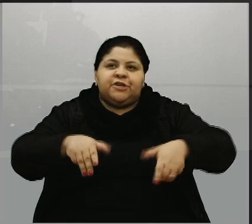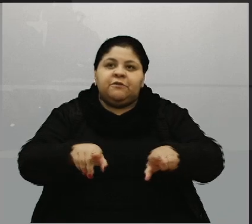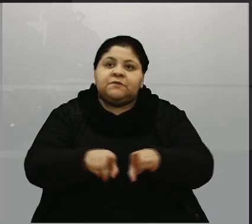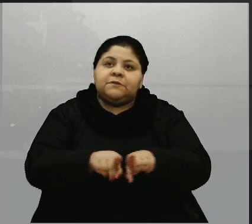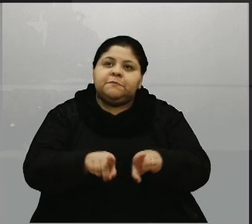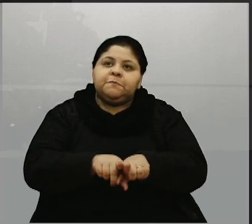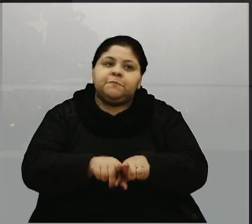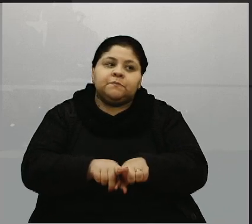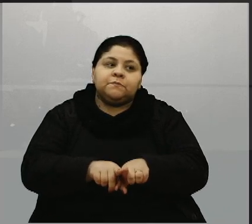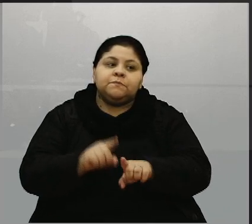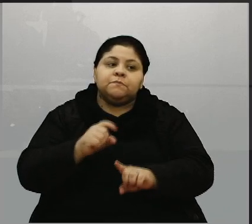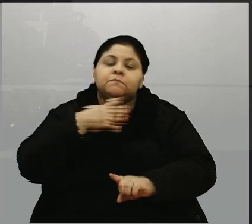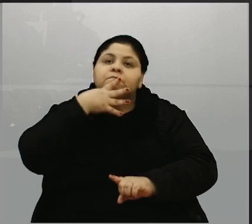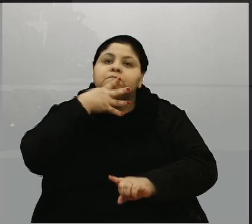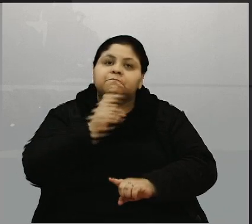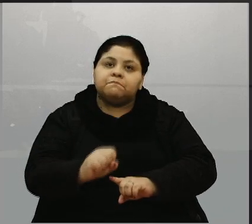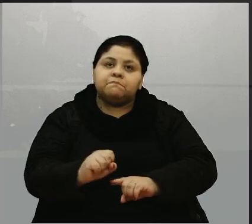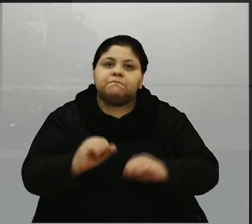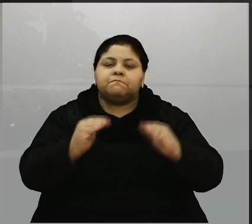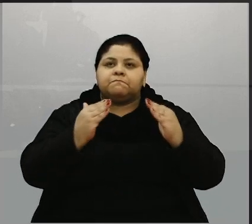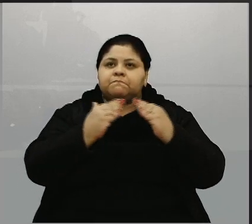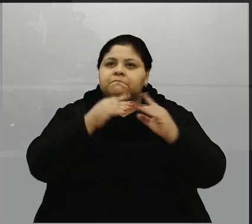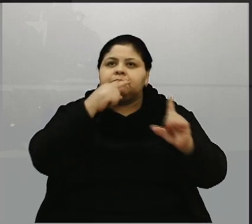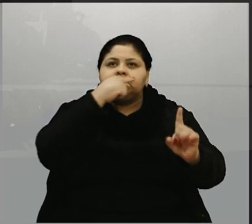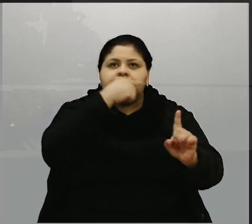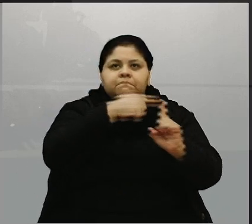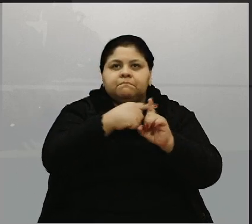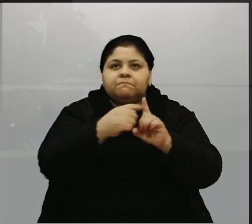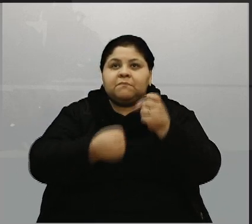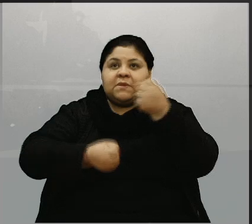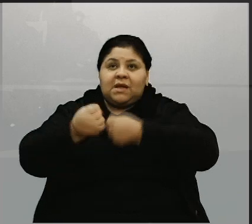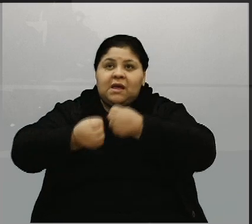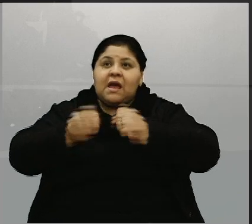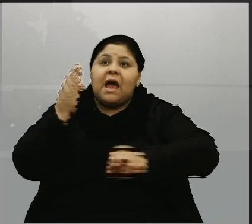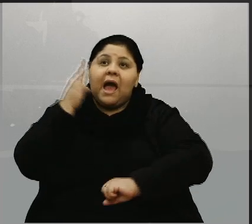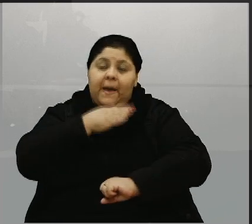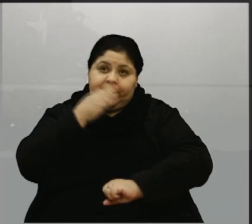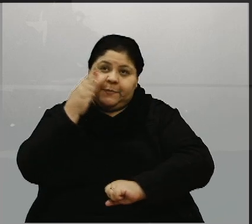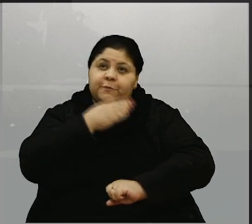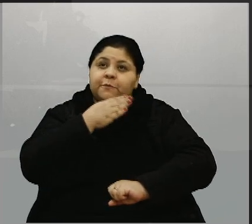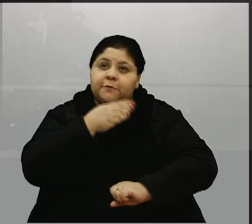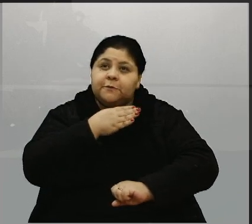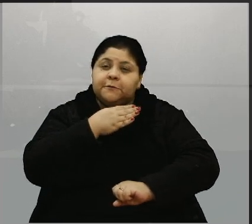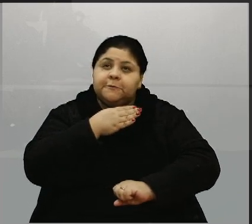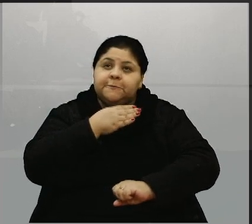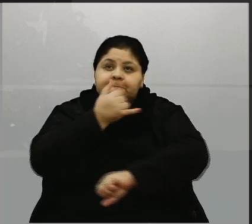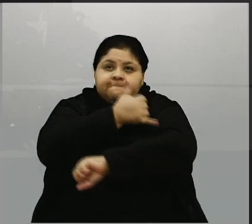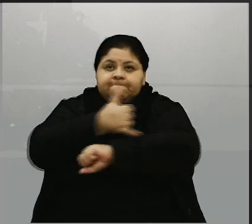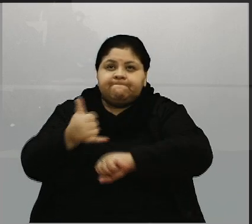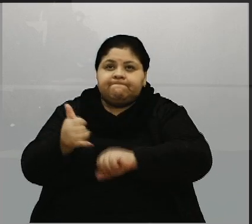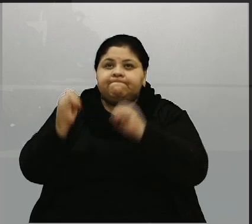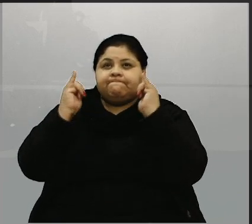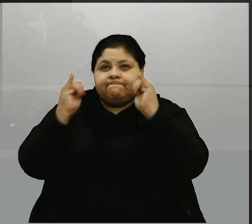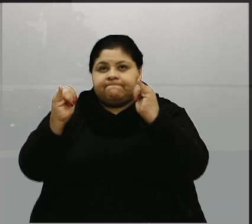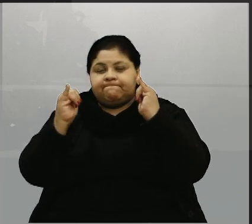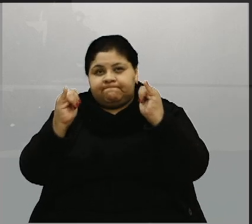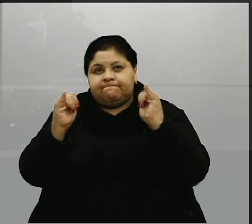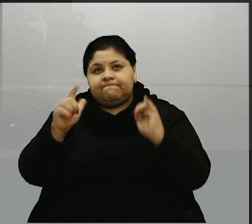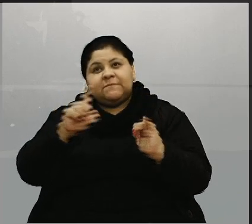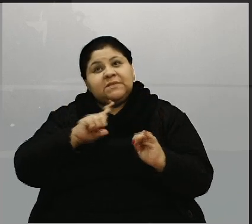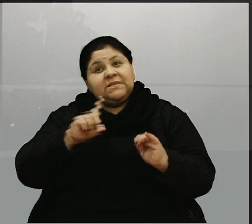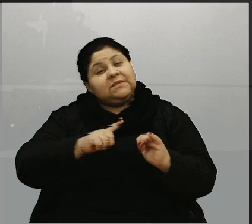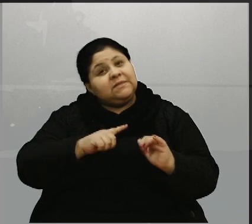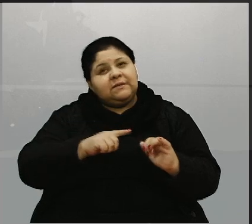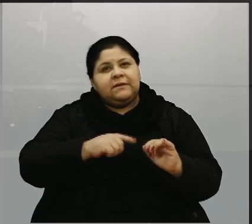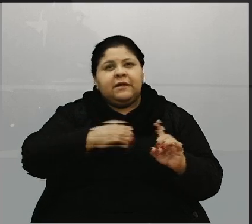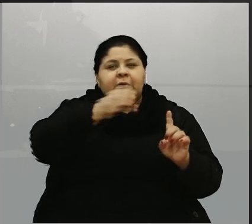tem igreja, né? Tem uma via de trânsito rápido, né? Que é onde passam os ônibus. Essa aí tem uma sequência de paradas de